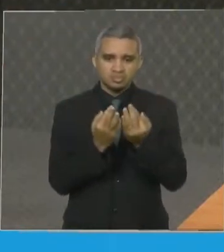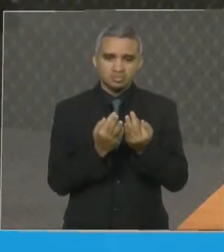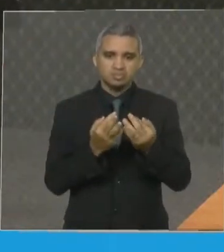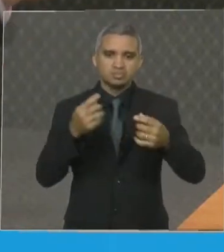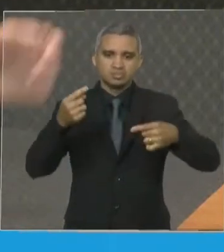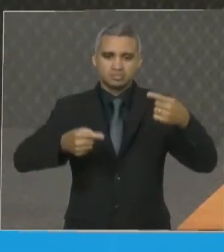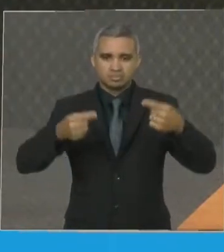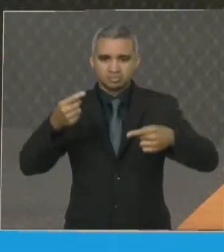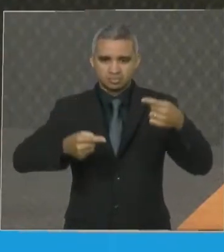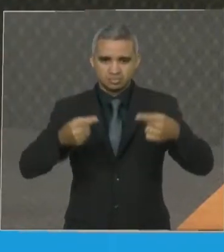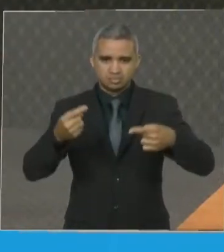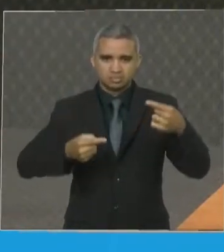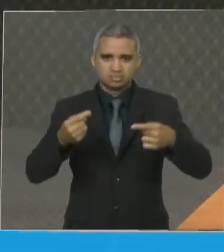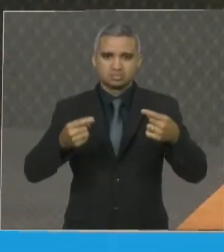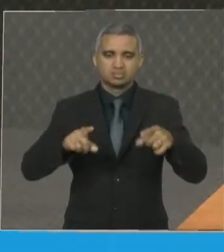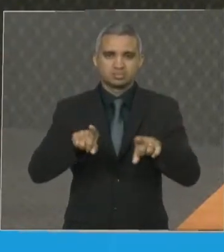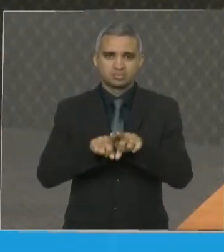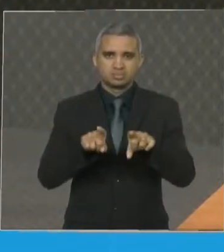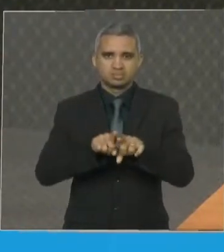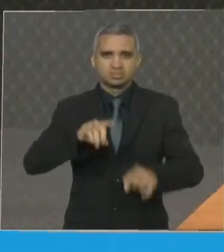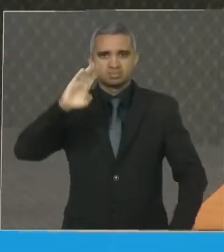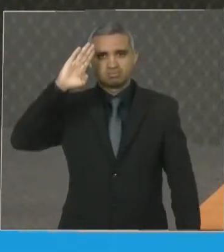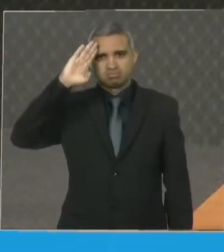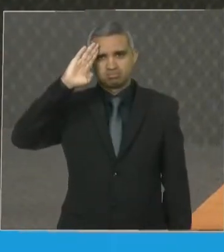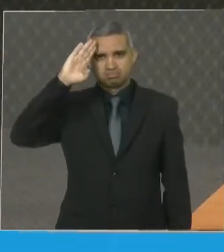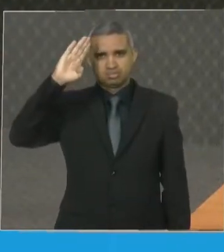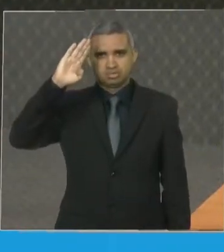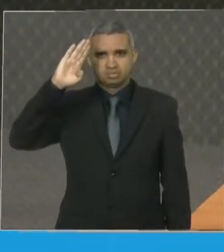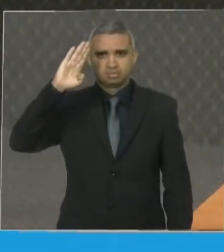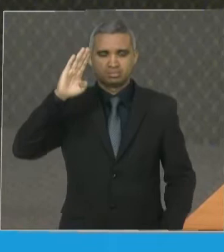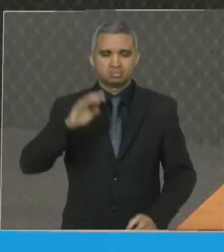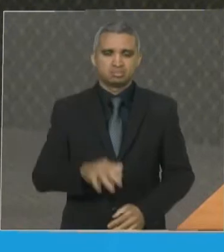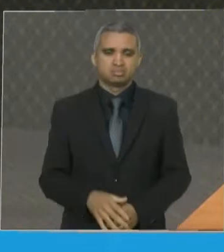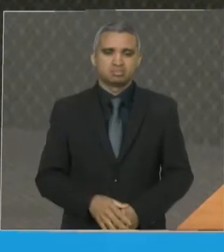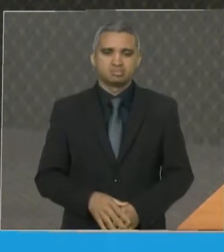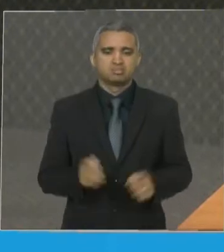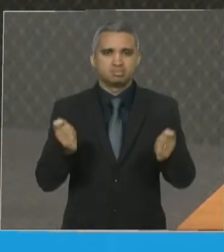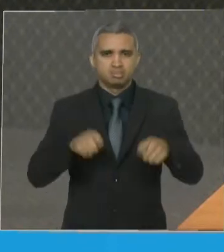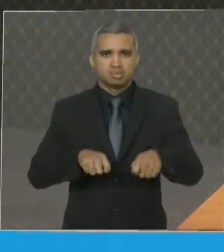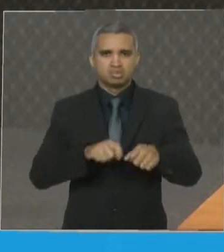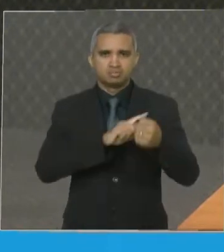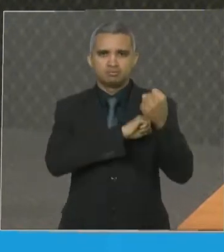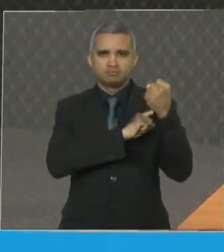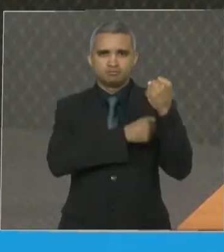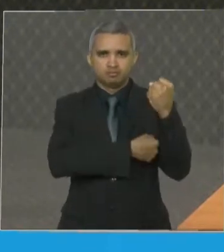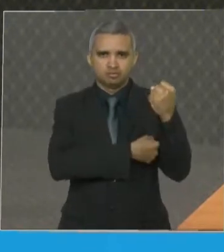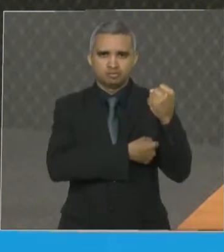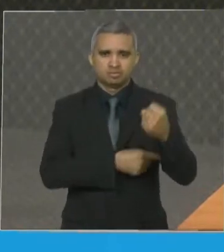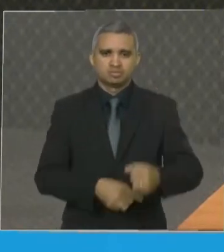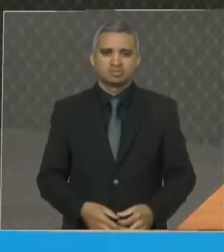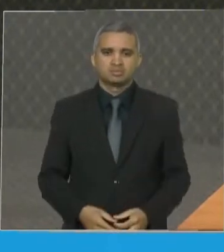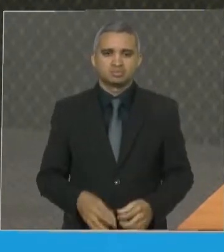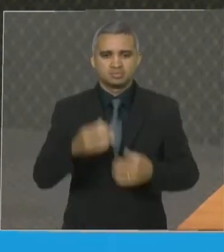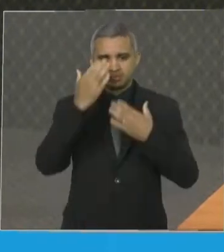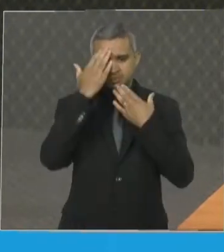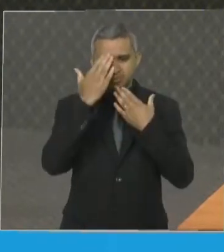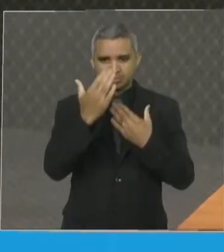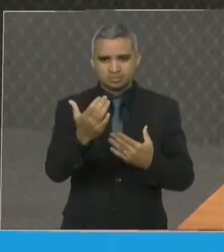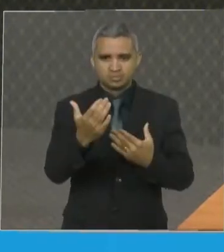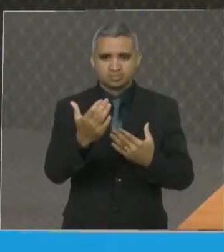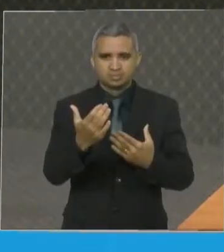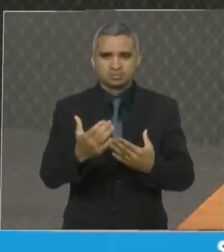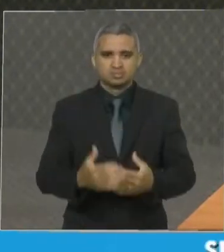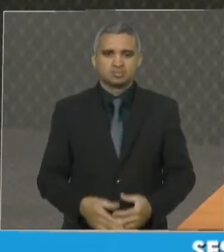no exército, que vai ser mais forte como nós. E obrigado.